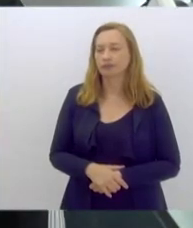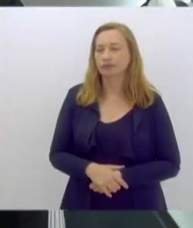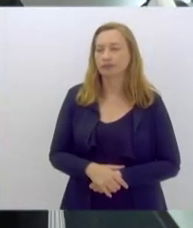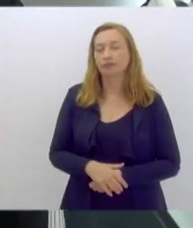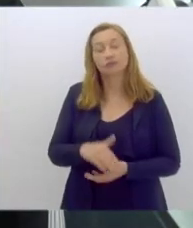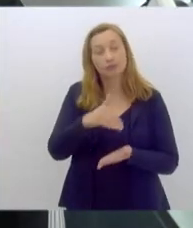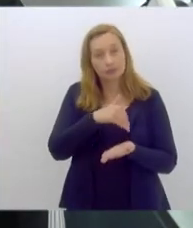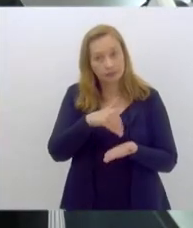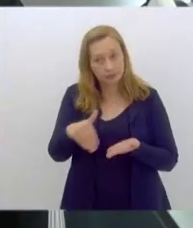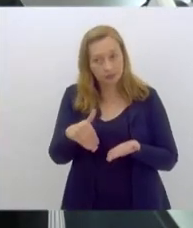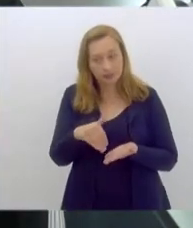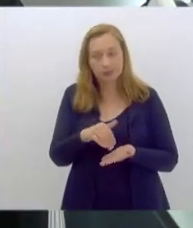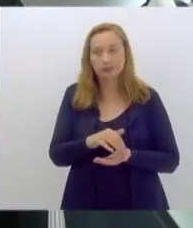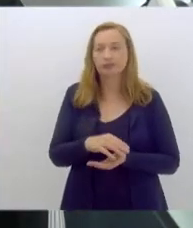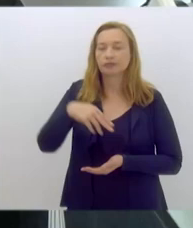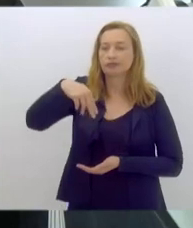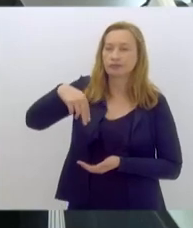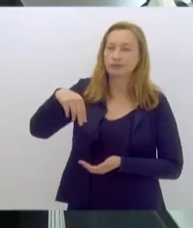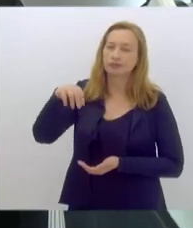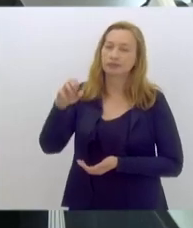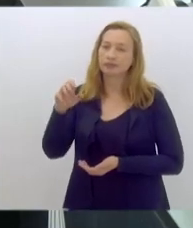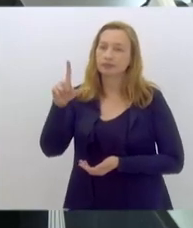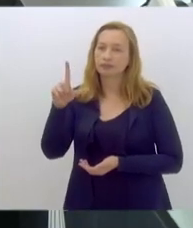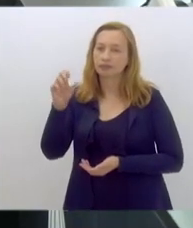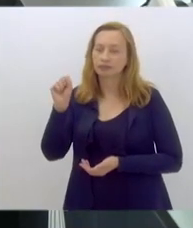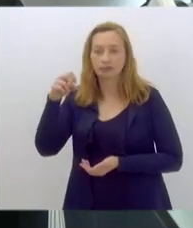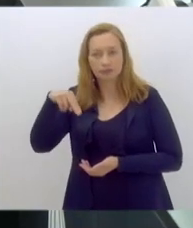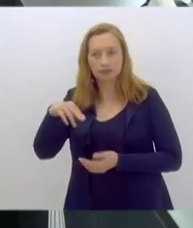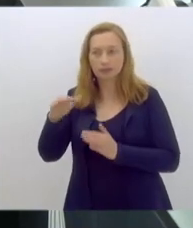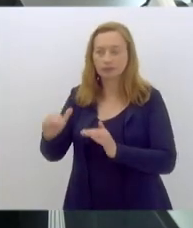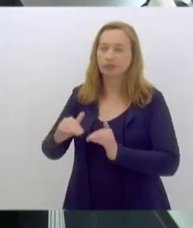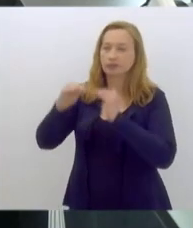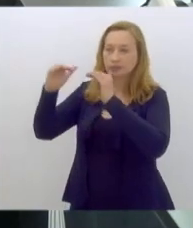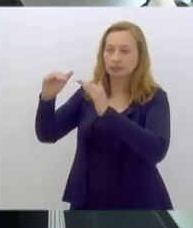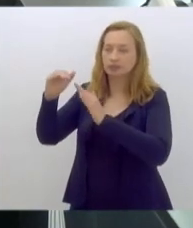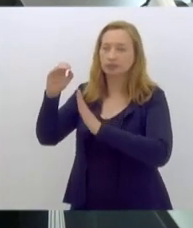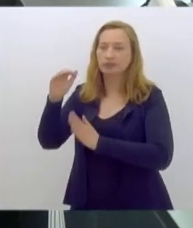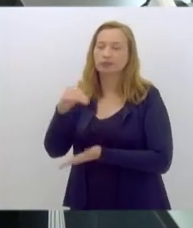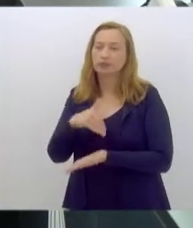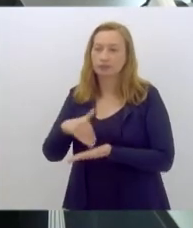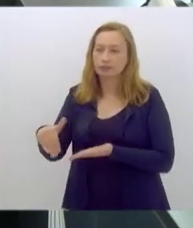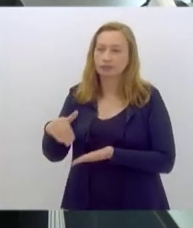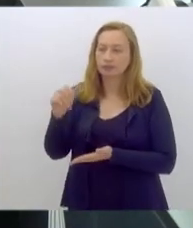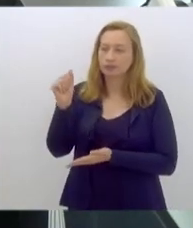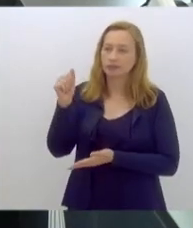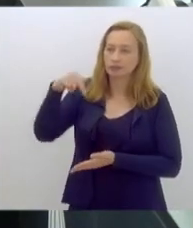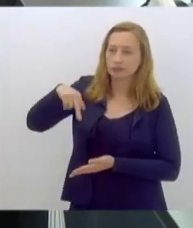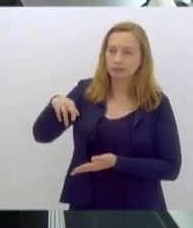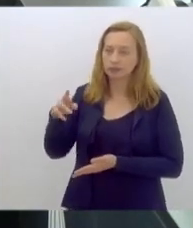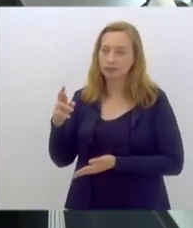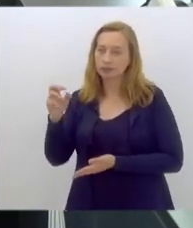secretário Nelson Rocha subsecretário Anderson Montese